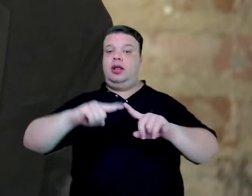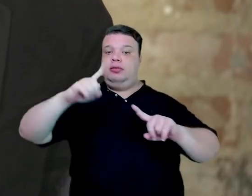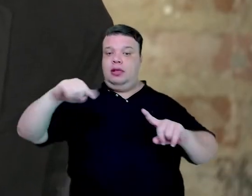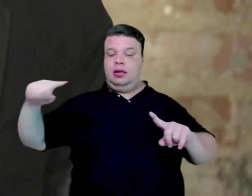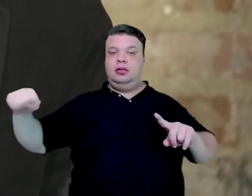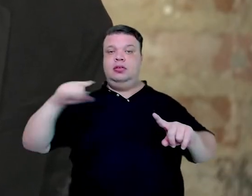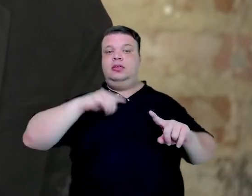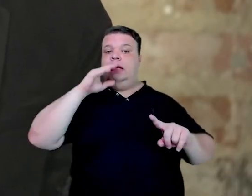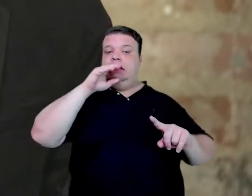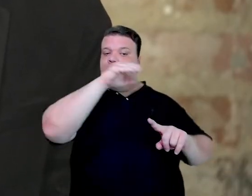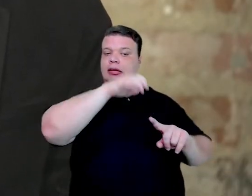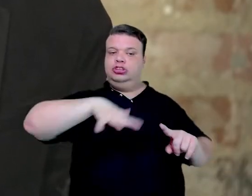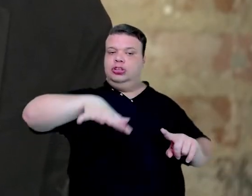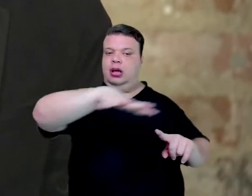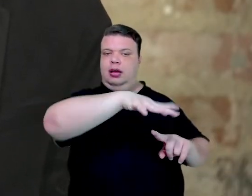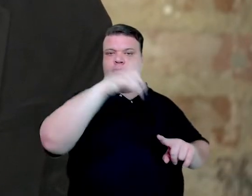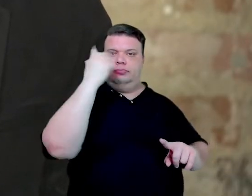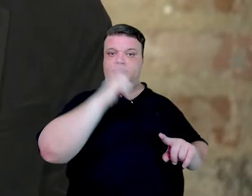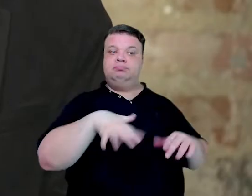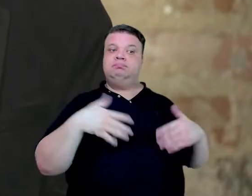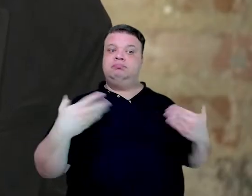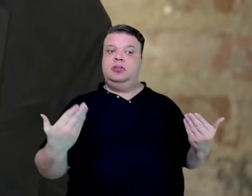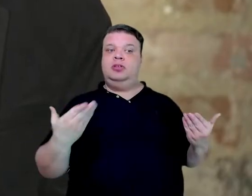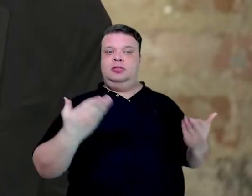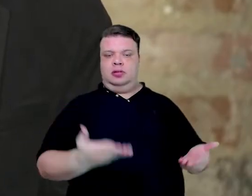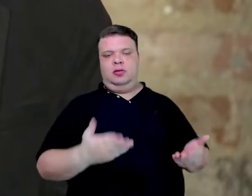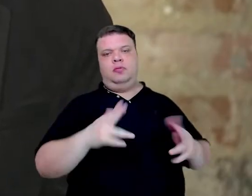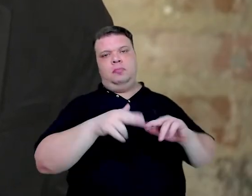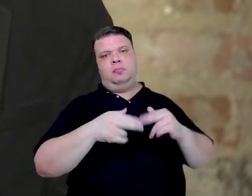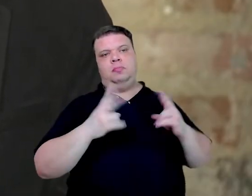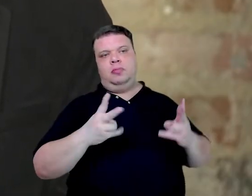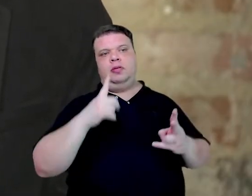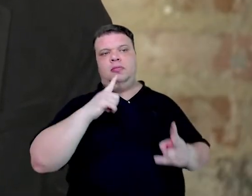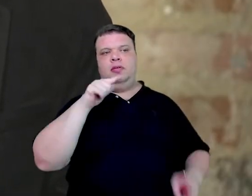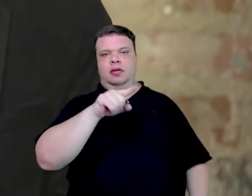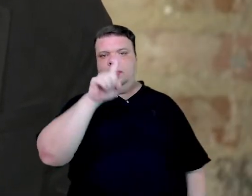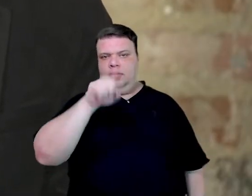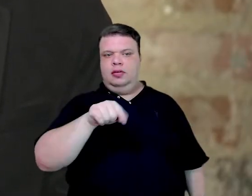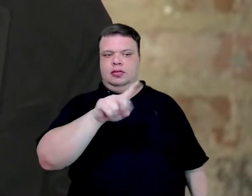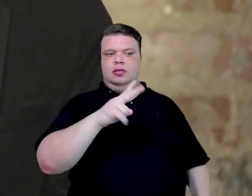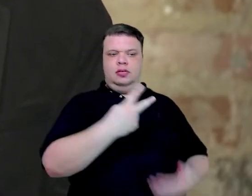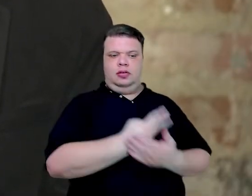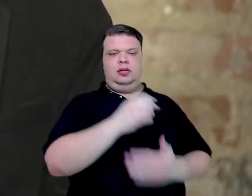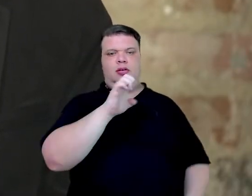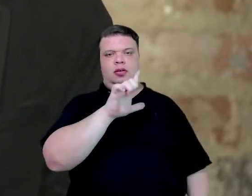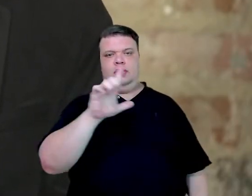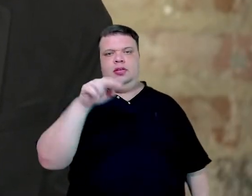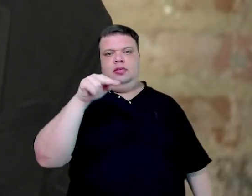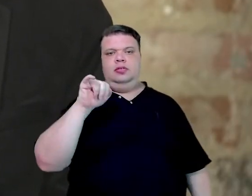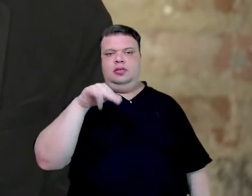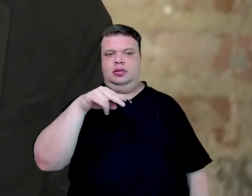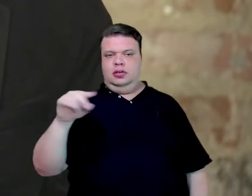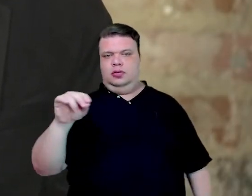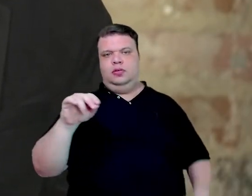essas águas mais frias para subir na superfície, é reduzida ou interrompida, gerando uma anomalia quente nessa região.